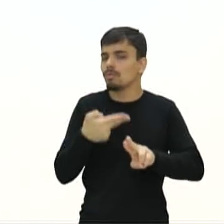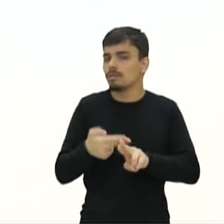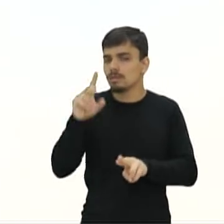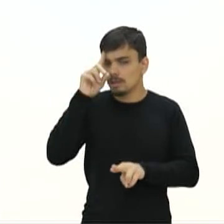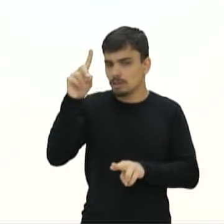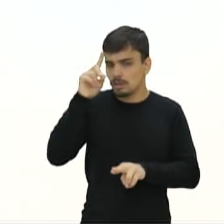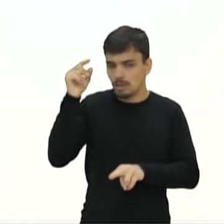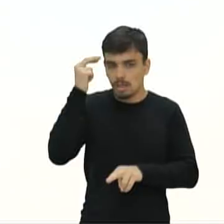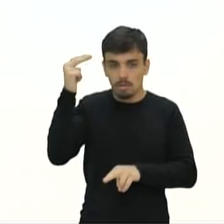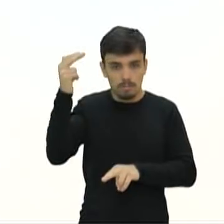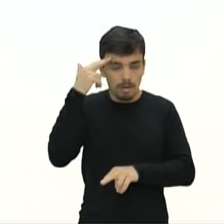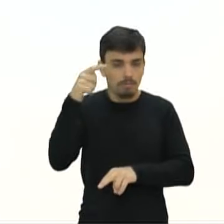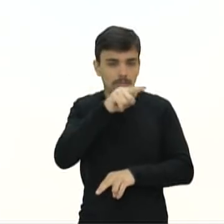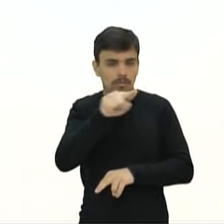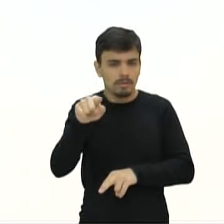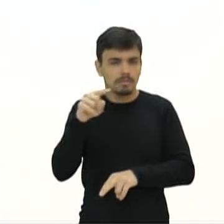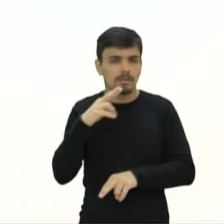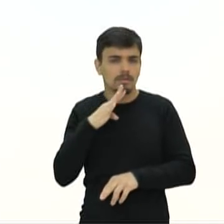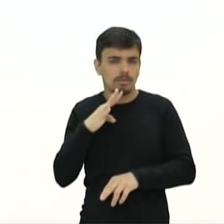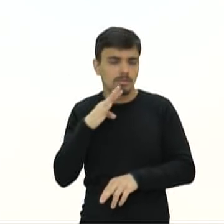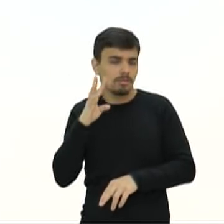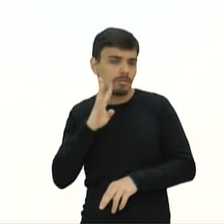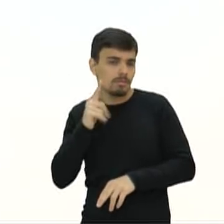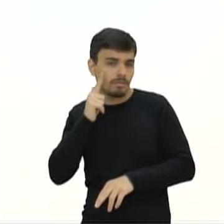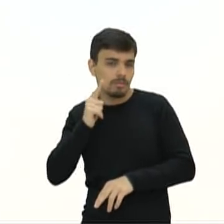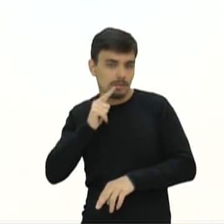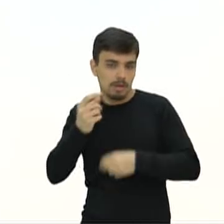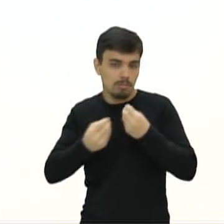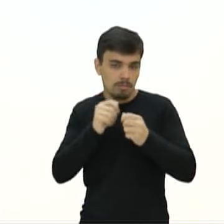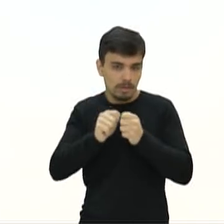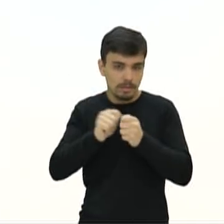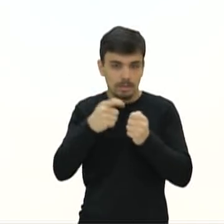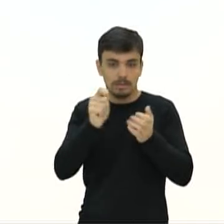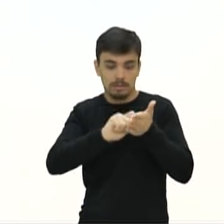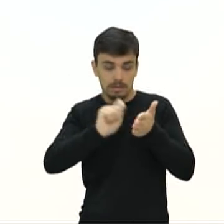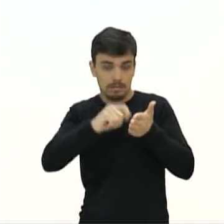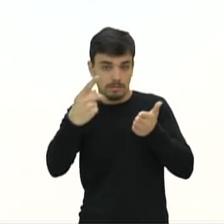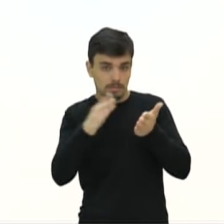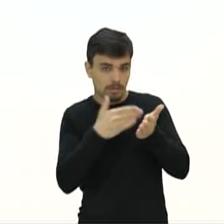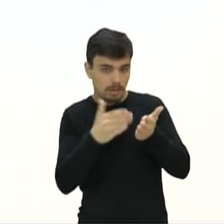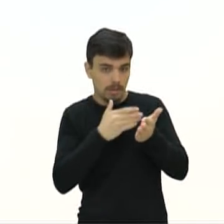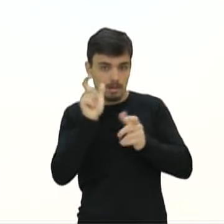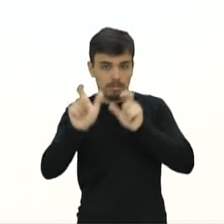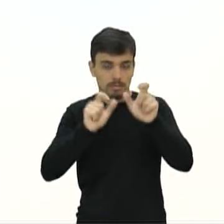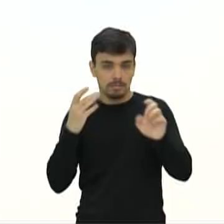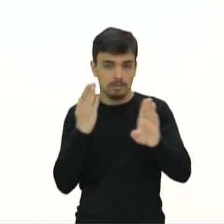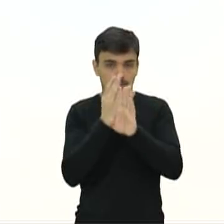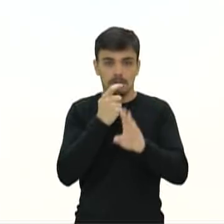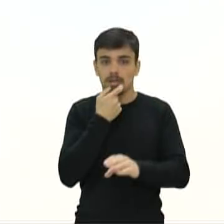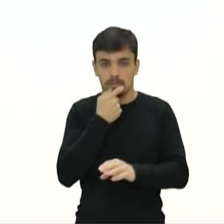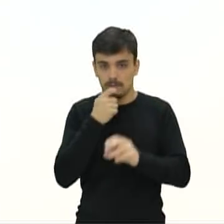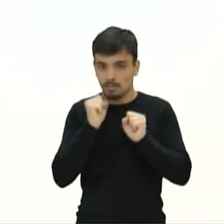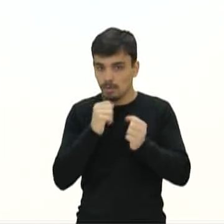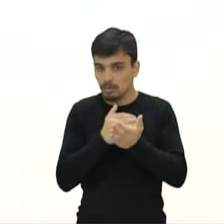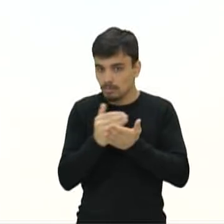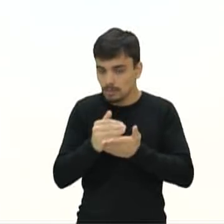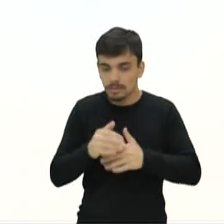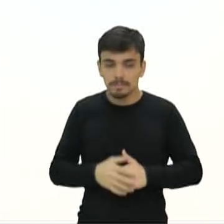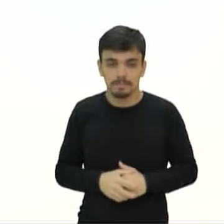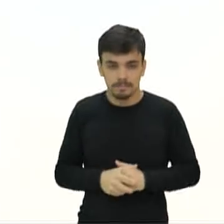dia normal. Vamos ver se você consegue retirar as palavrinhas aí? Escreve no teu caderno, então, as palavrinhas que você achar em inglês. Vamos lá? Let's